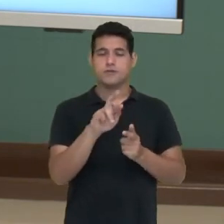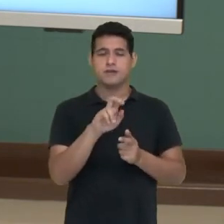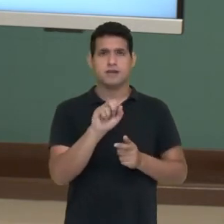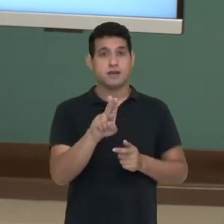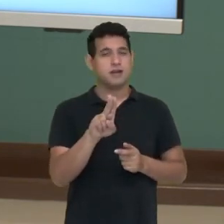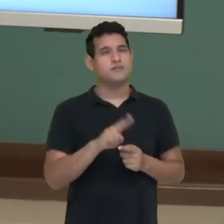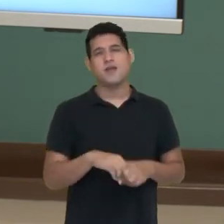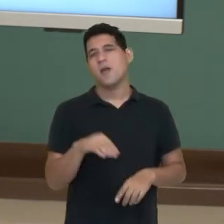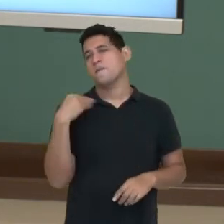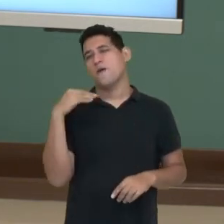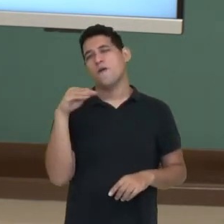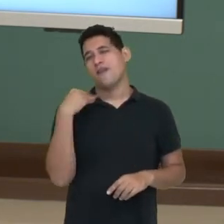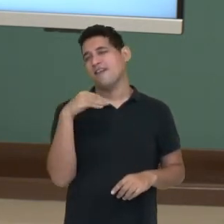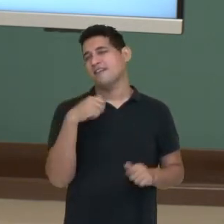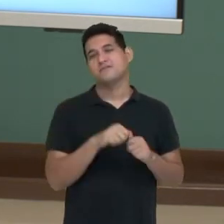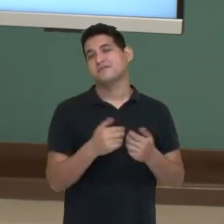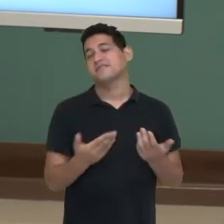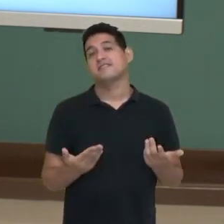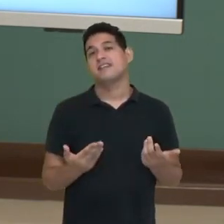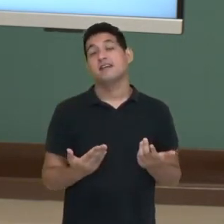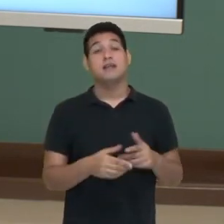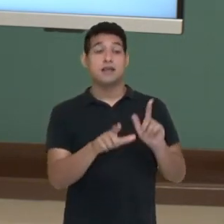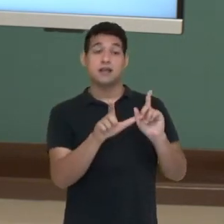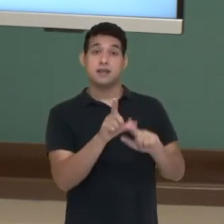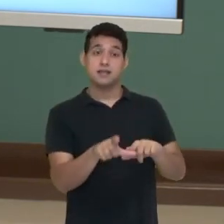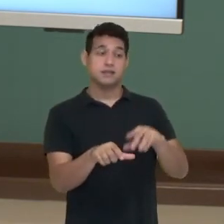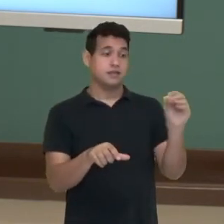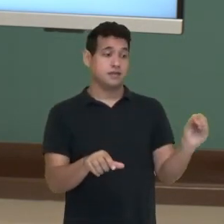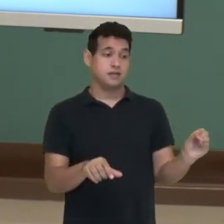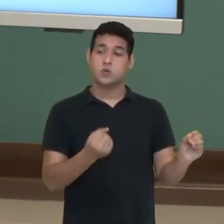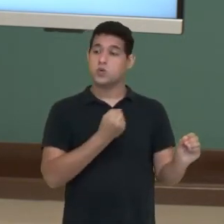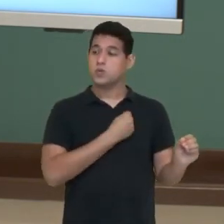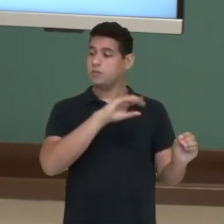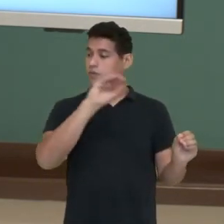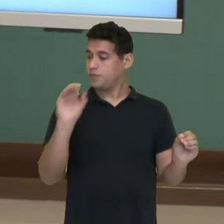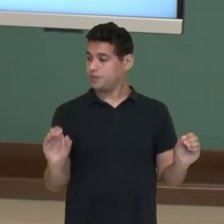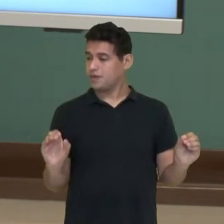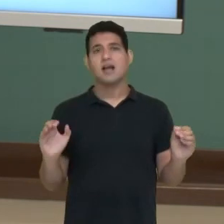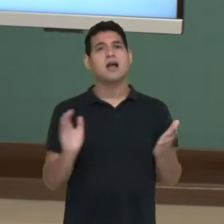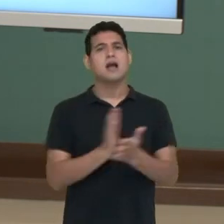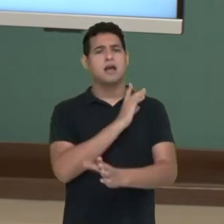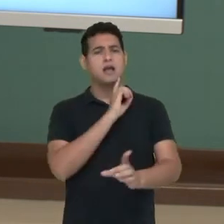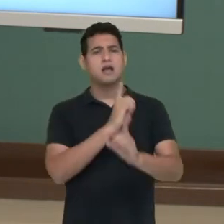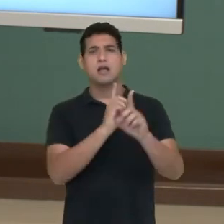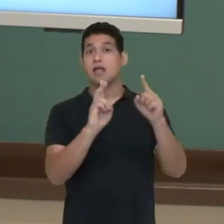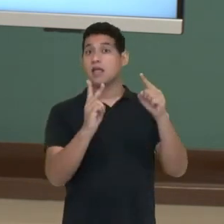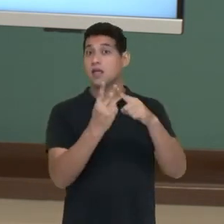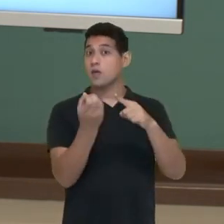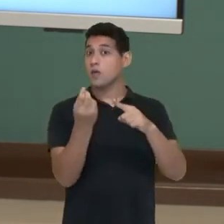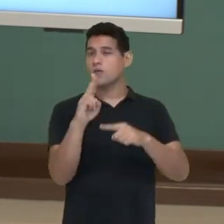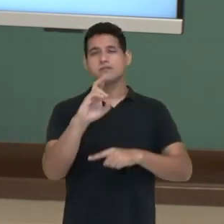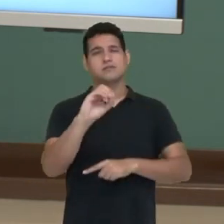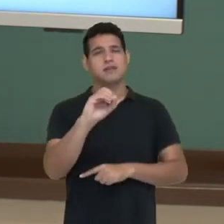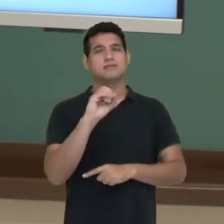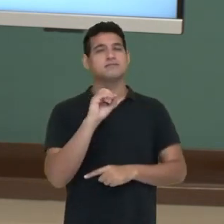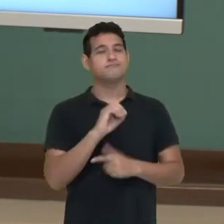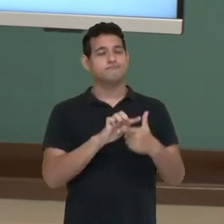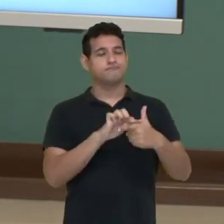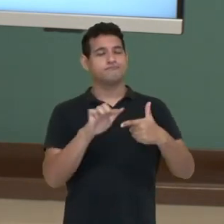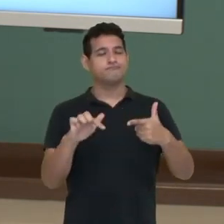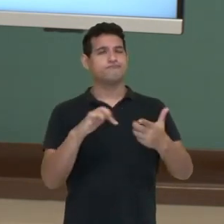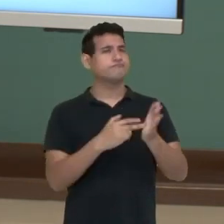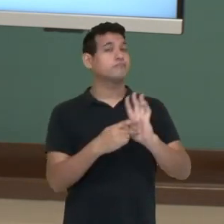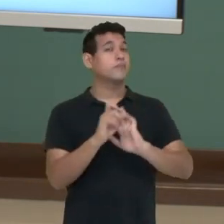Gente, molezinha de resolver. Letra para um lado, número para o outro. E eu acho a raiz, ou zero. No gráfico que ela